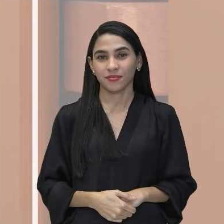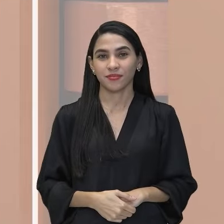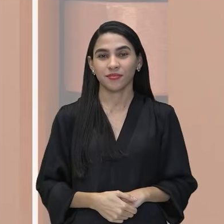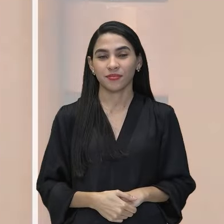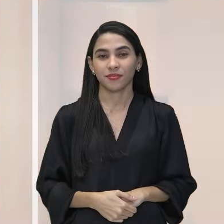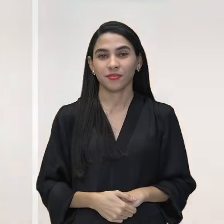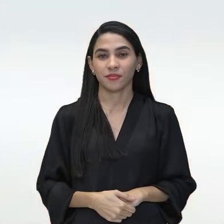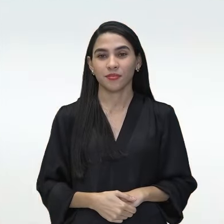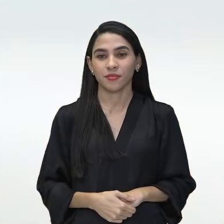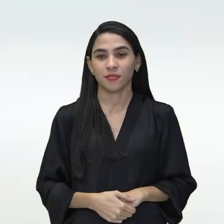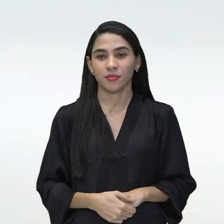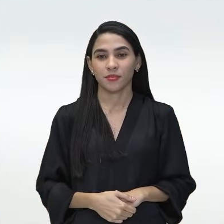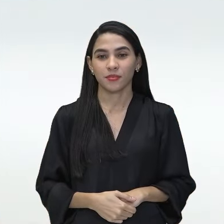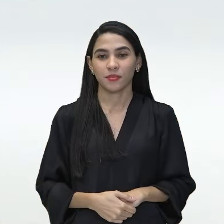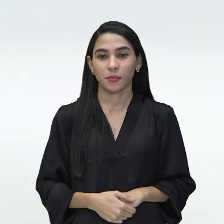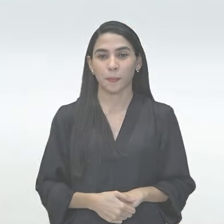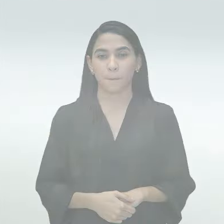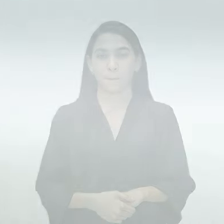revisão.